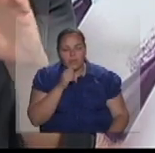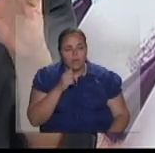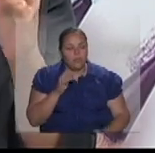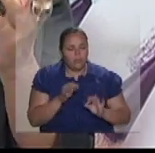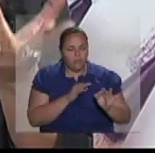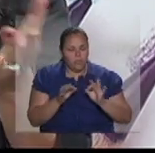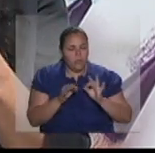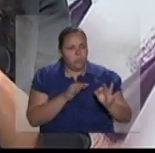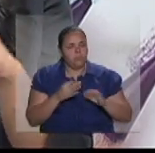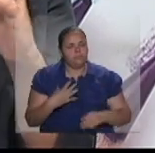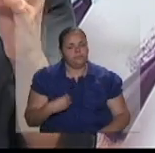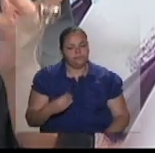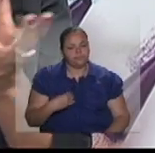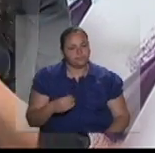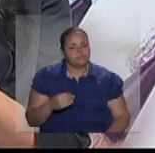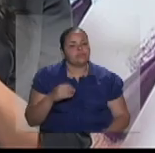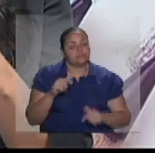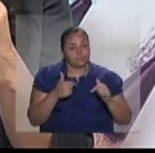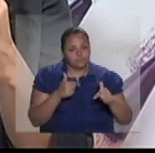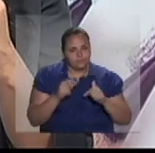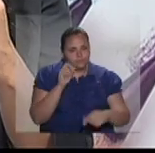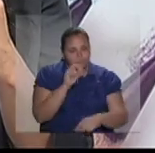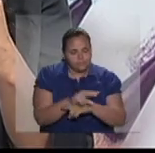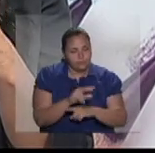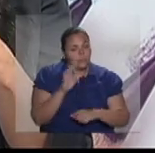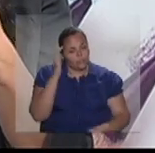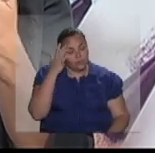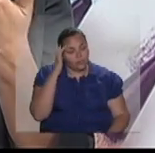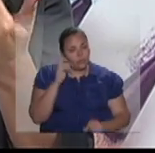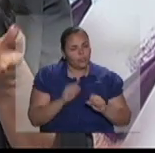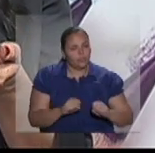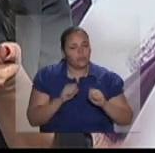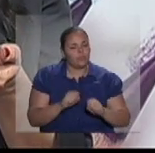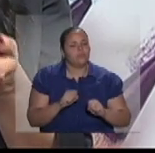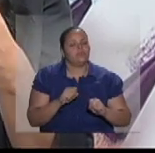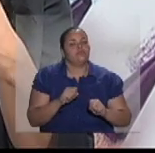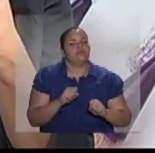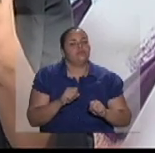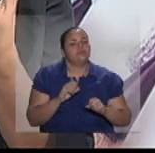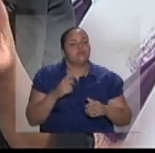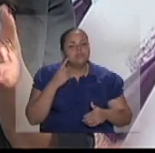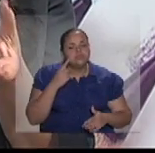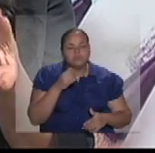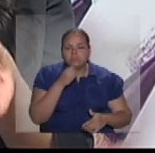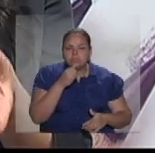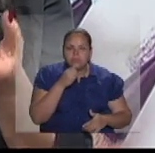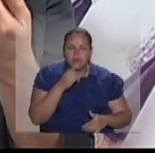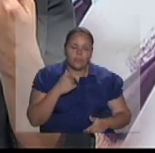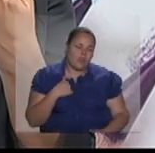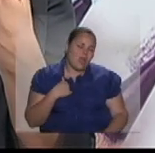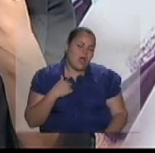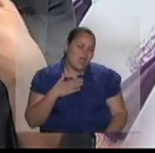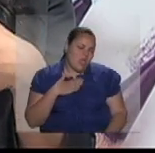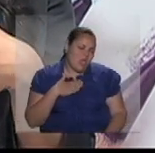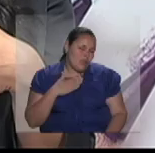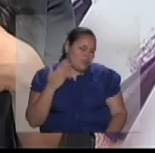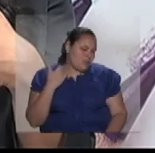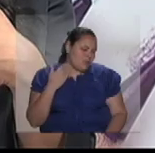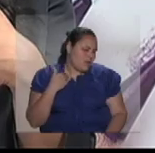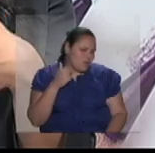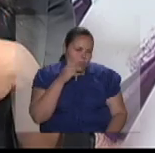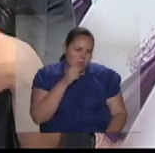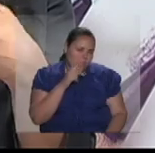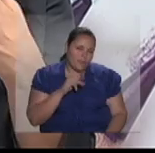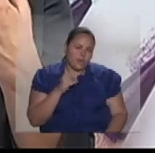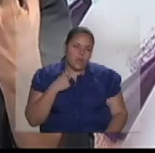pais de preparar cada vez melhor os seus filhos para um mercado de trabalho, eu acho que pode ter também uma projeção, né? Ah, eu não